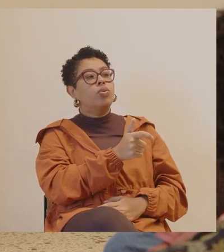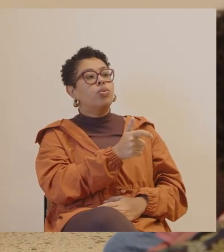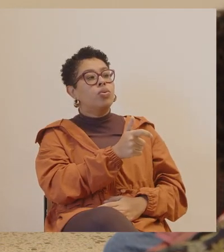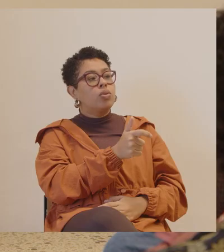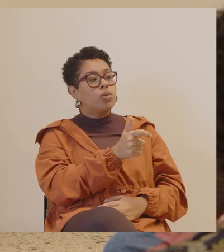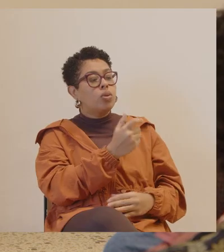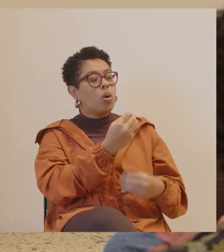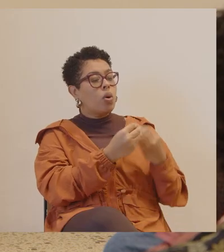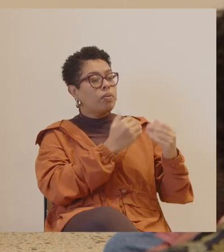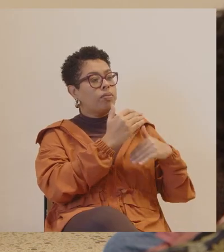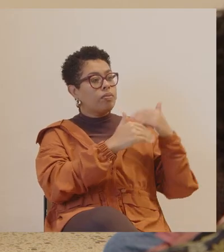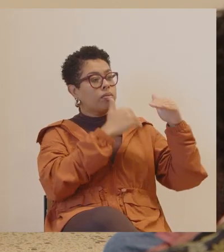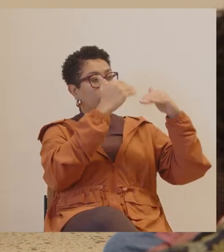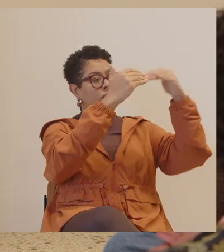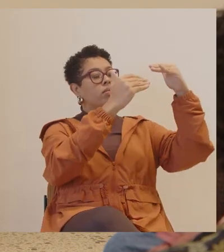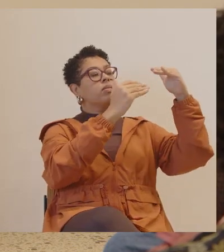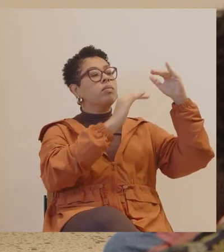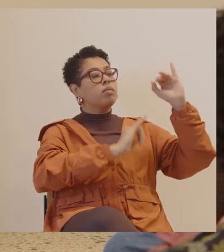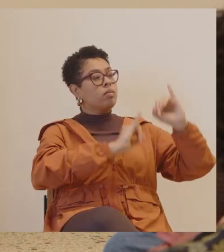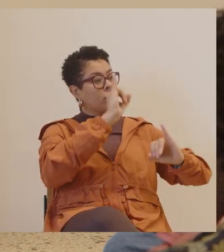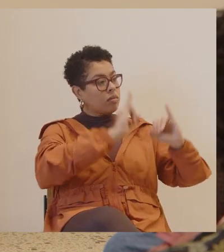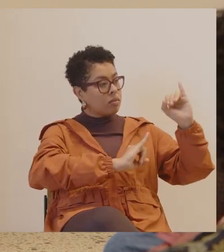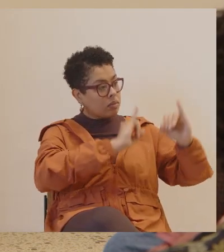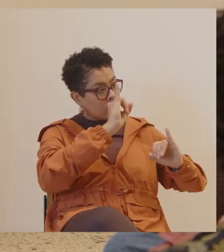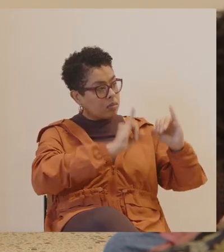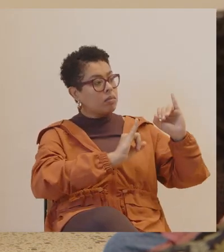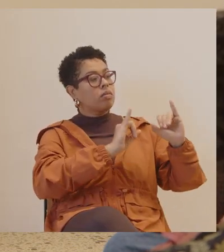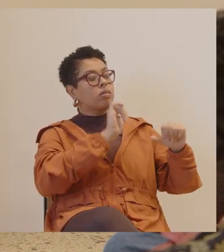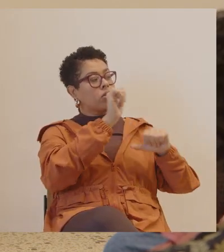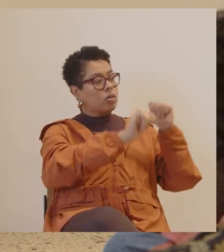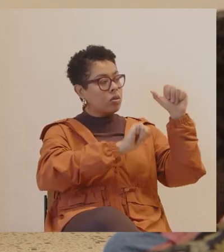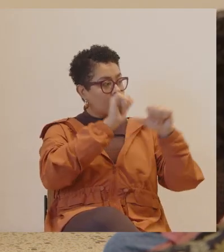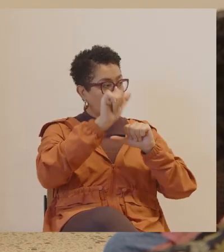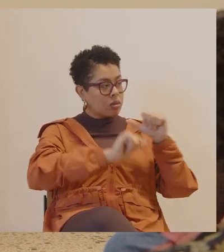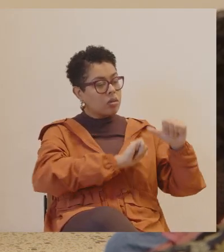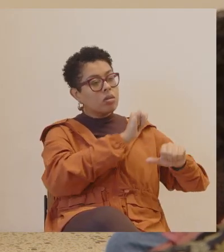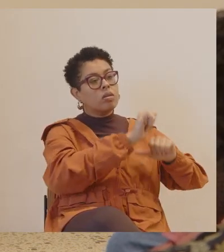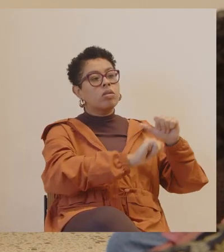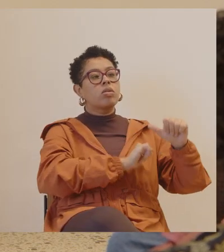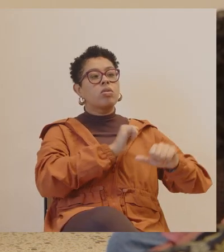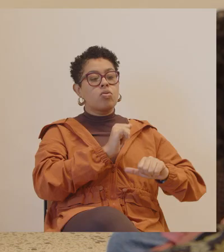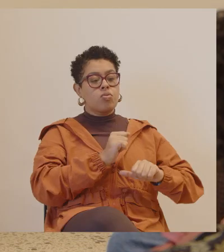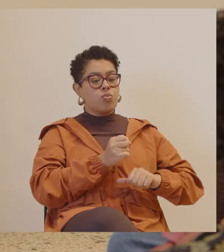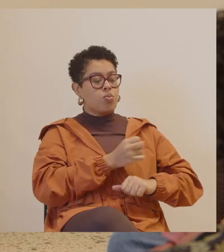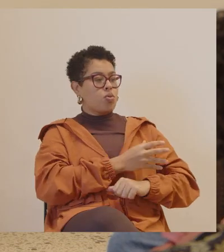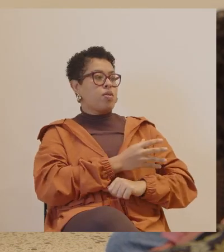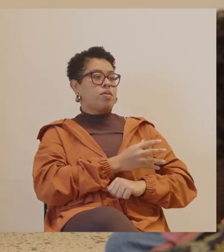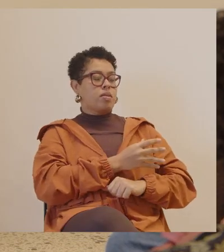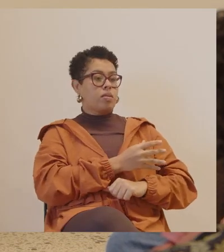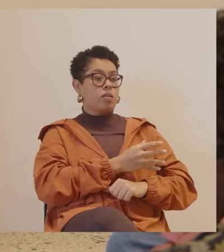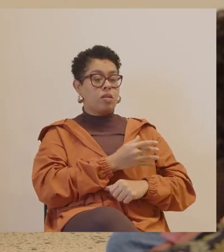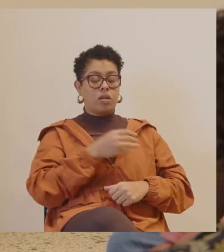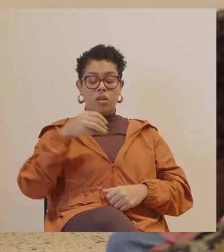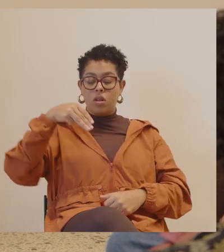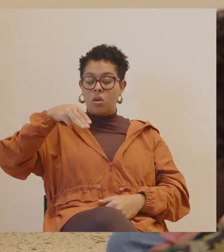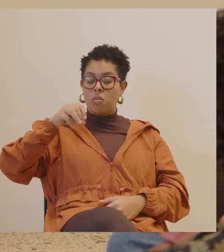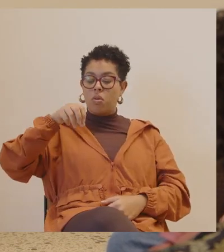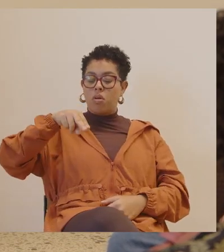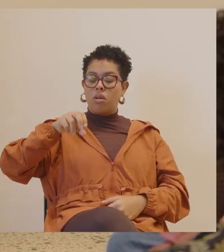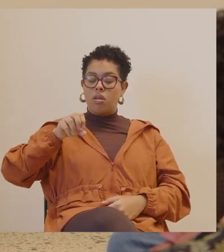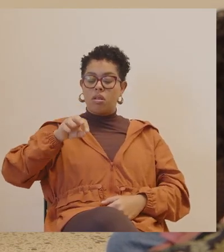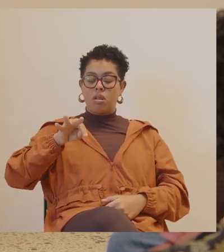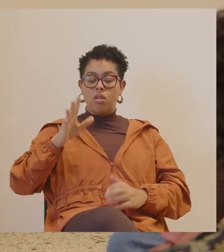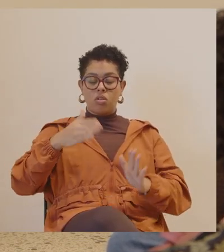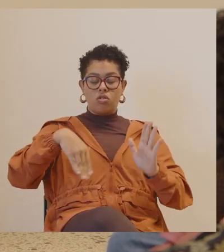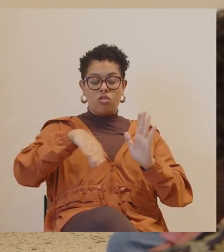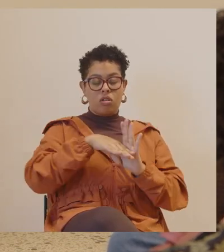processo de modernização, né? Tem um fascínio deles com o processo de modernização, e que, quando o Monet chega em Giverny, eu